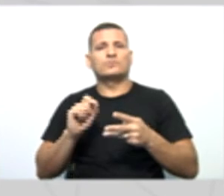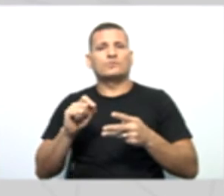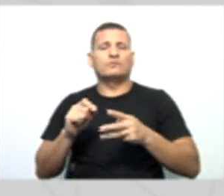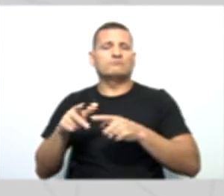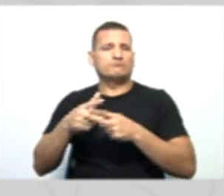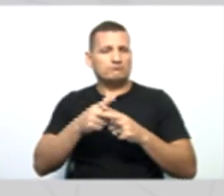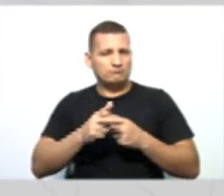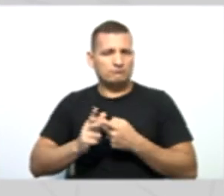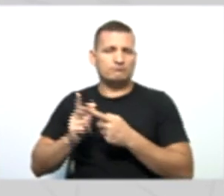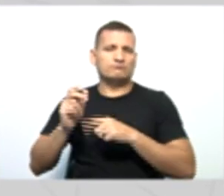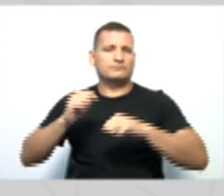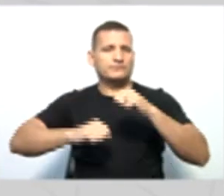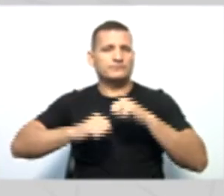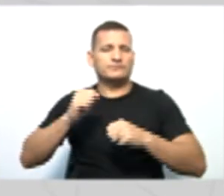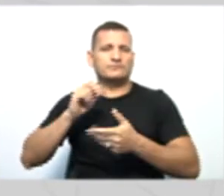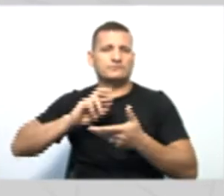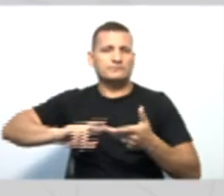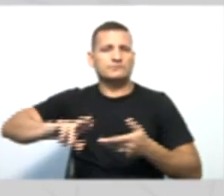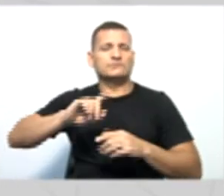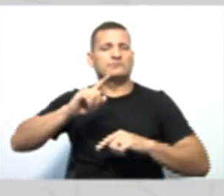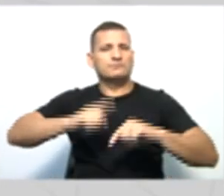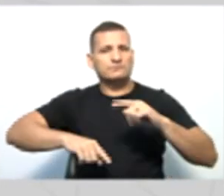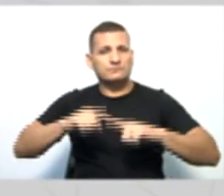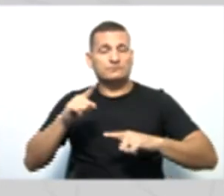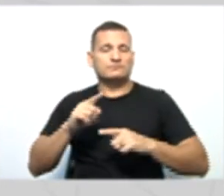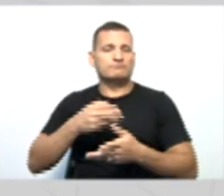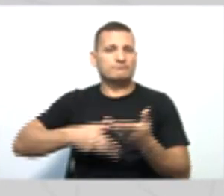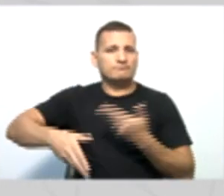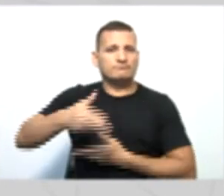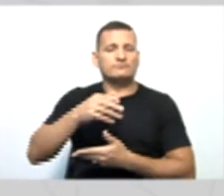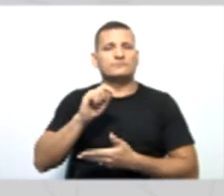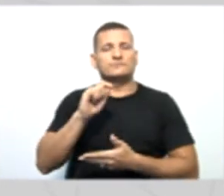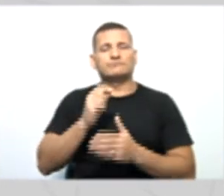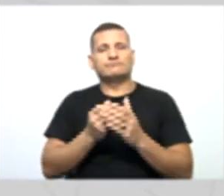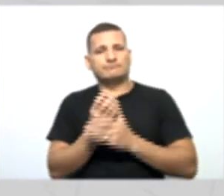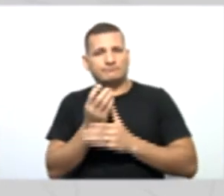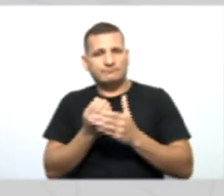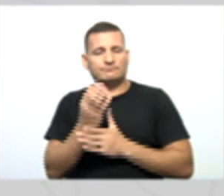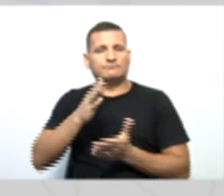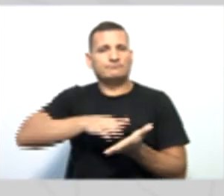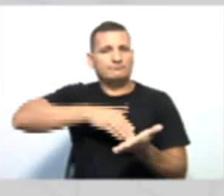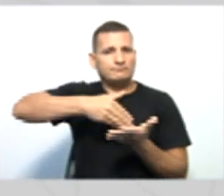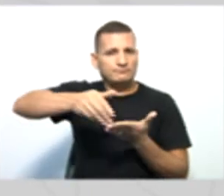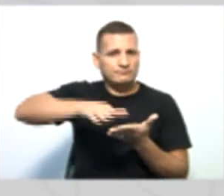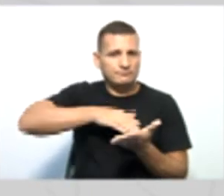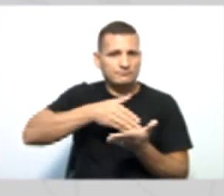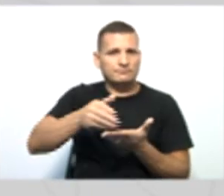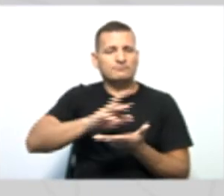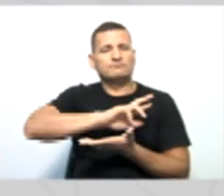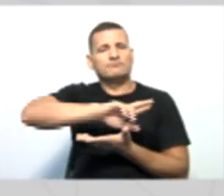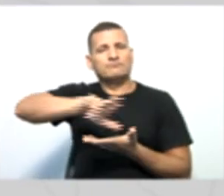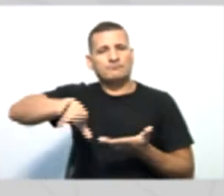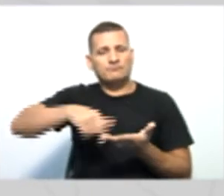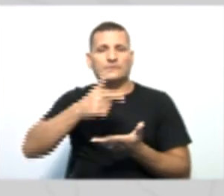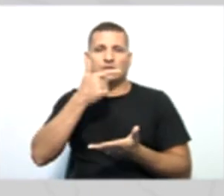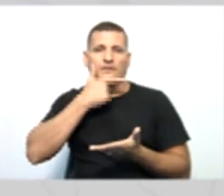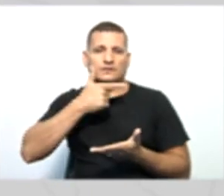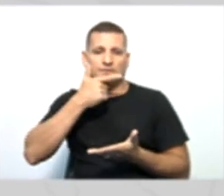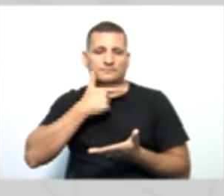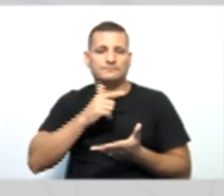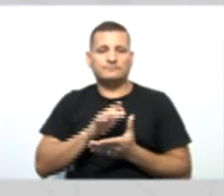maquinário para o beneficiamento do leite, produção de manteiga e variados tipos de